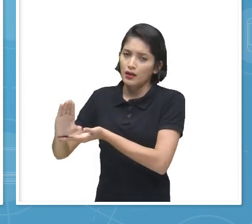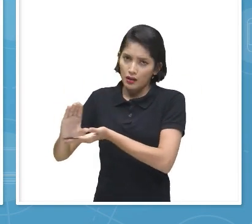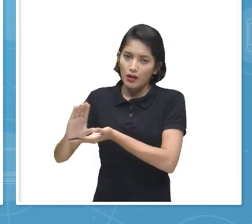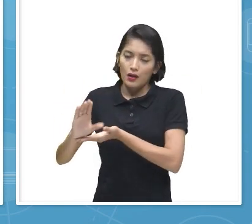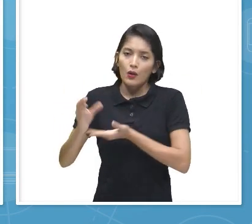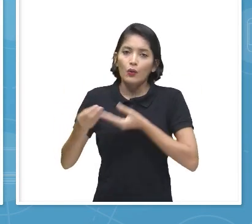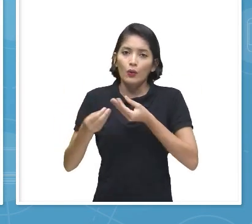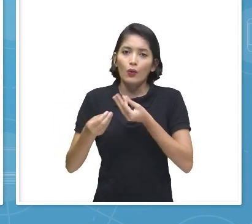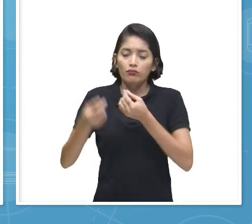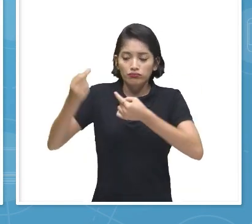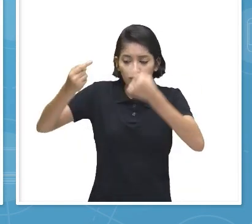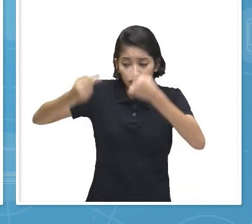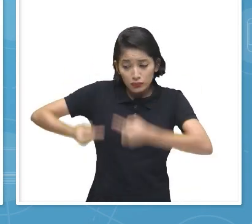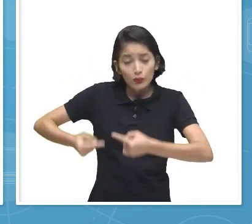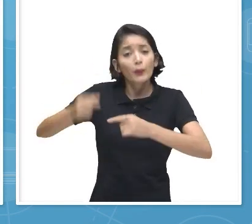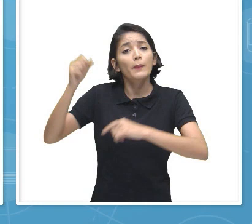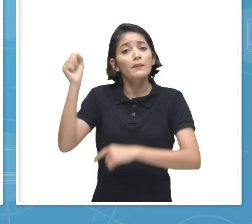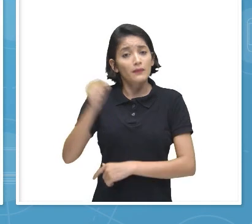como disputa, sim,